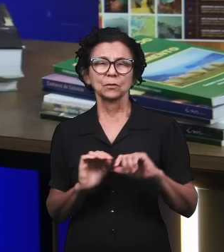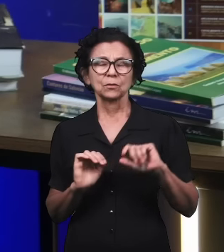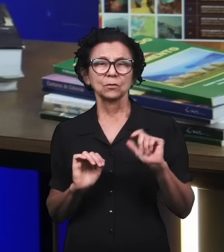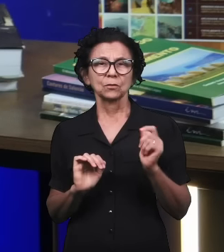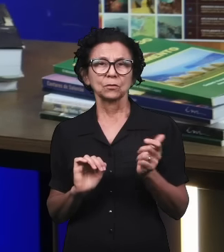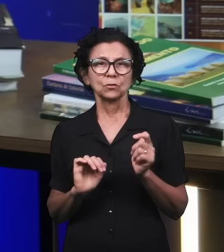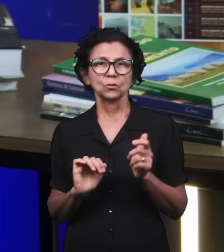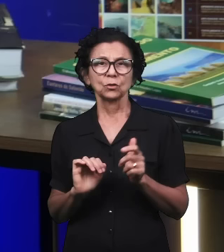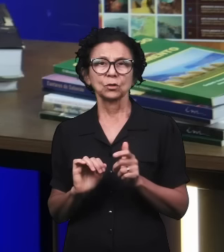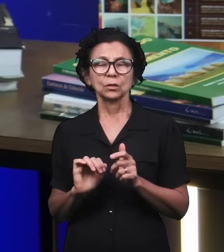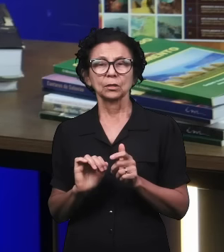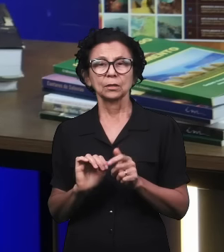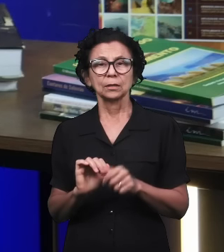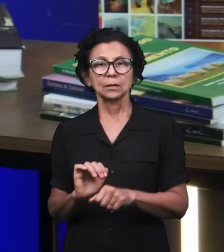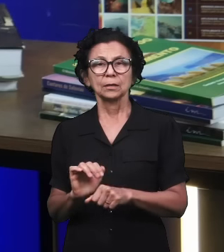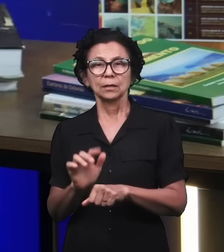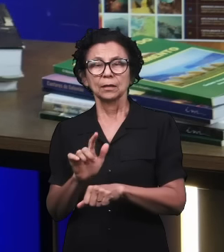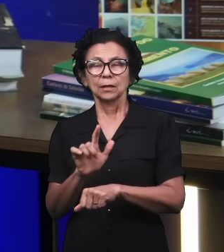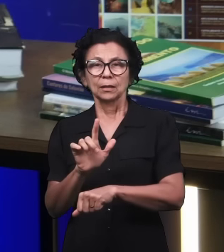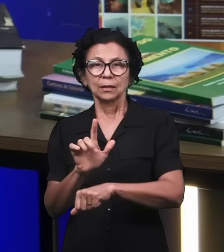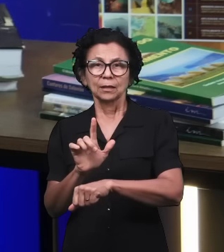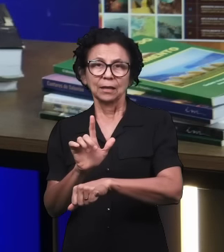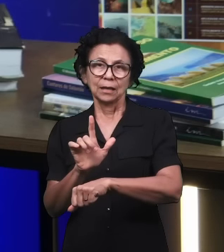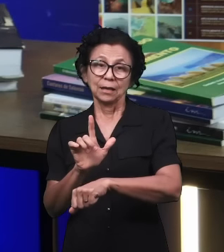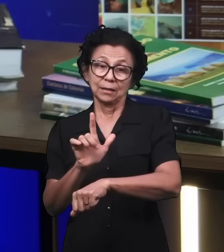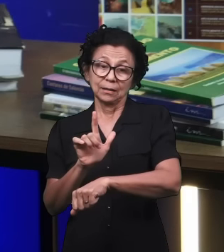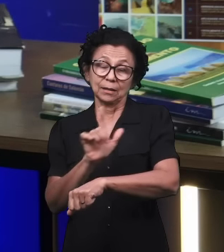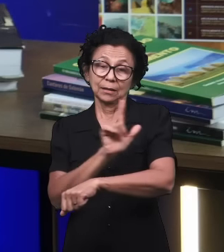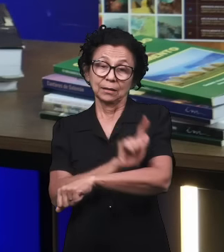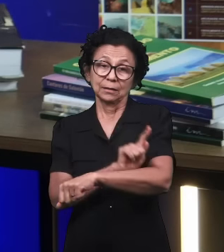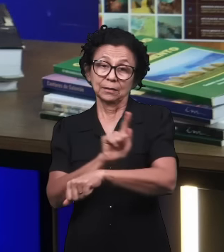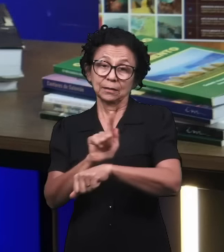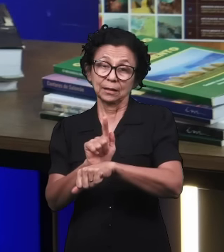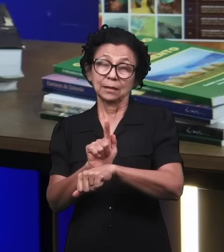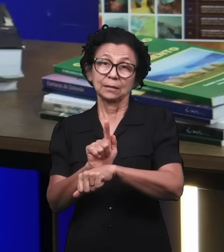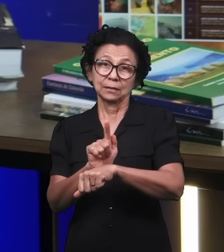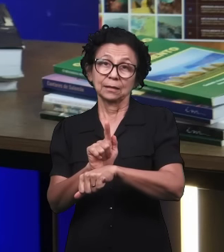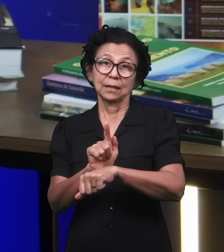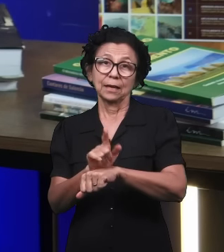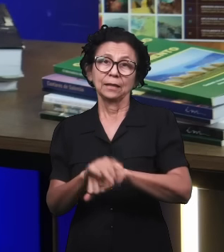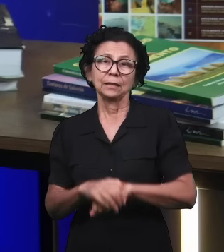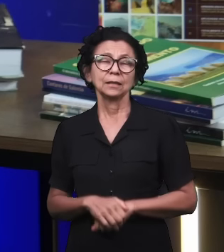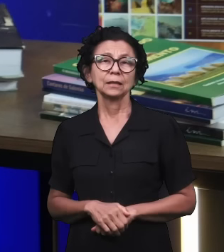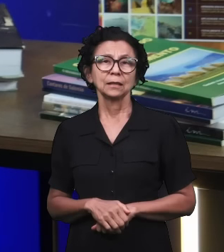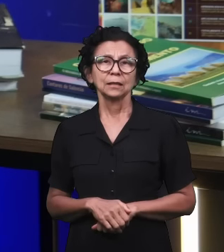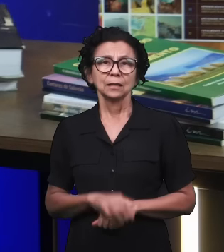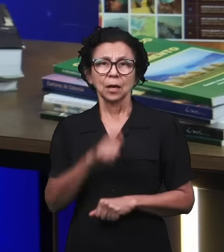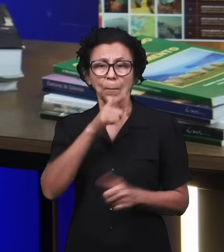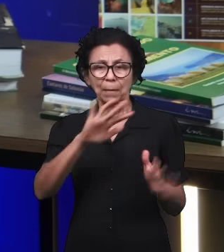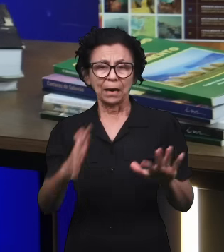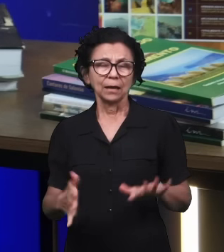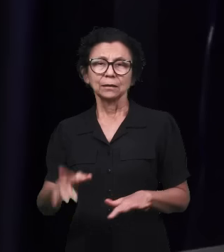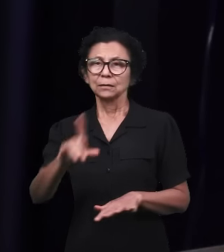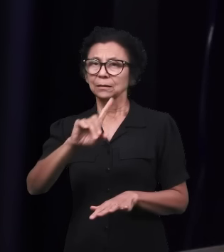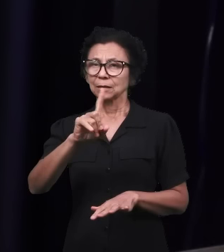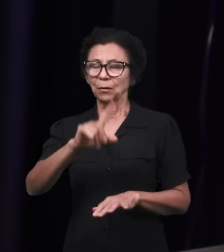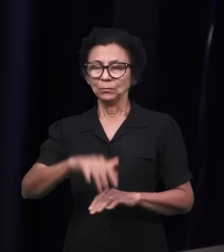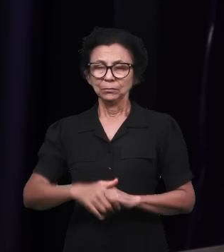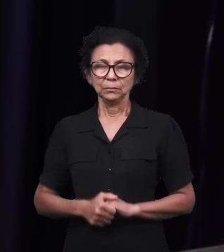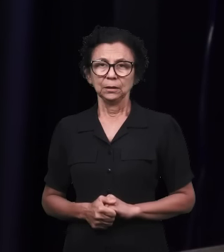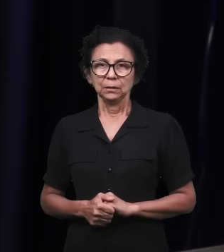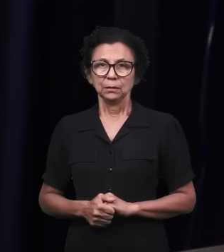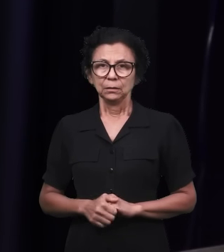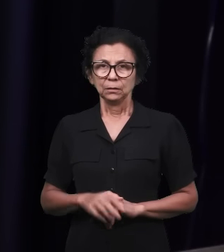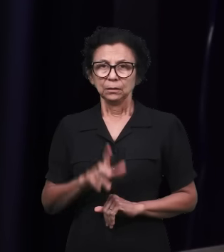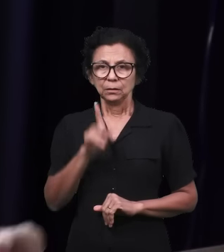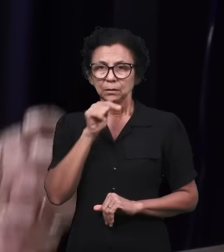Galileia não era um mar, né? Na realidade era um lago, um grande lago de água doce, né? Sim, justamente. Então às vezes a pessoa vê,